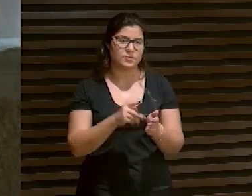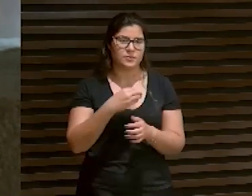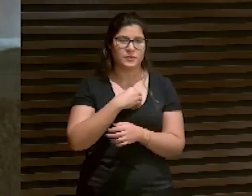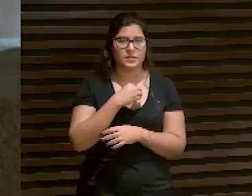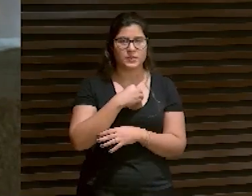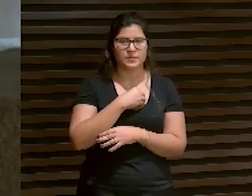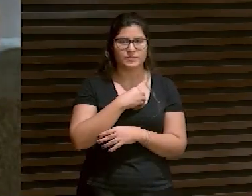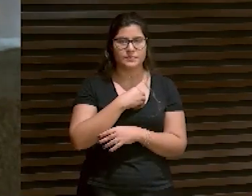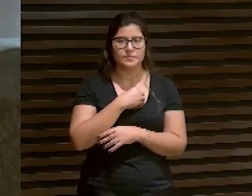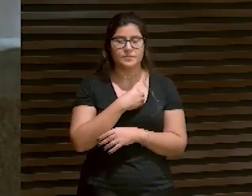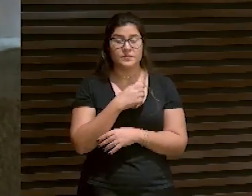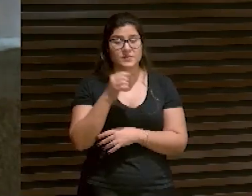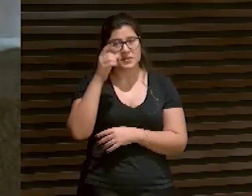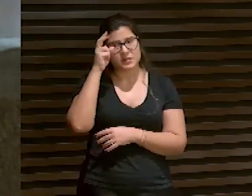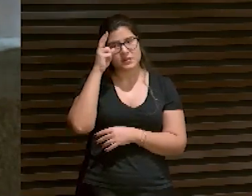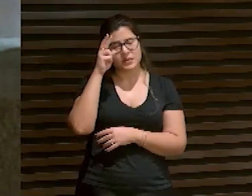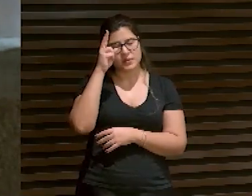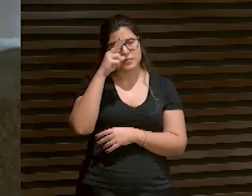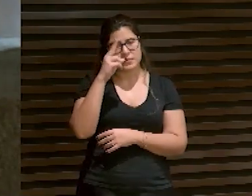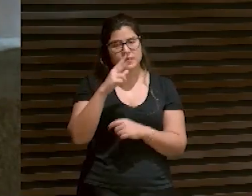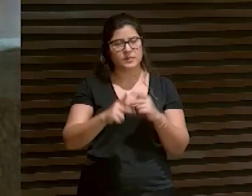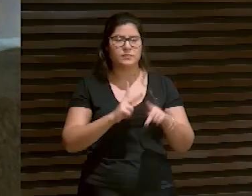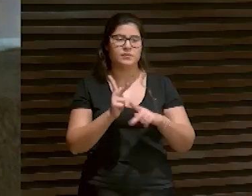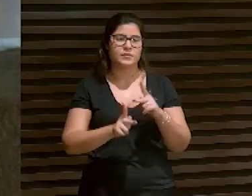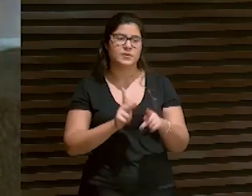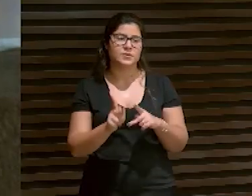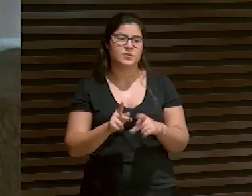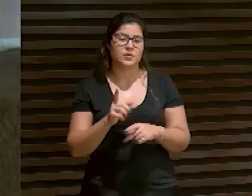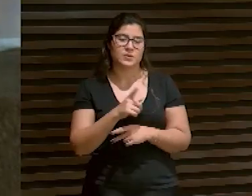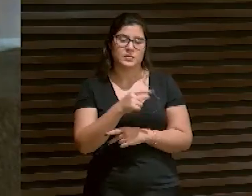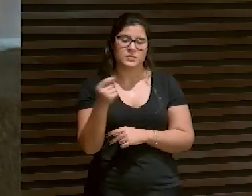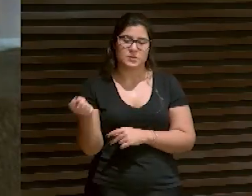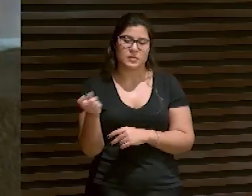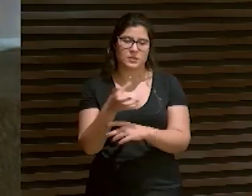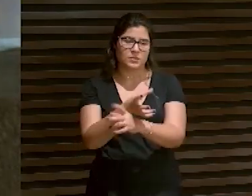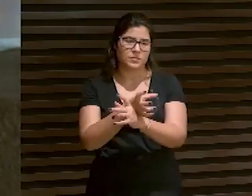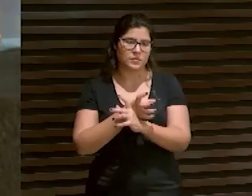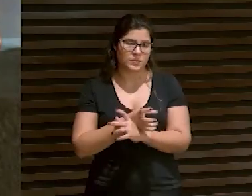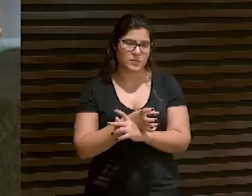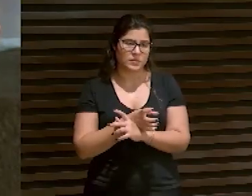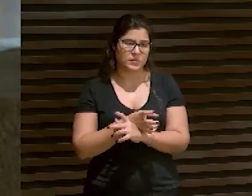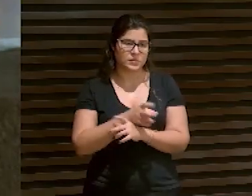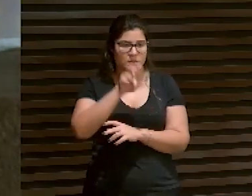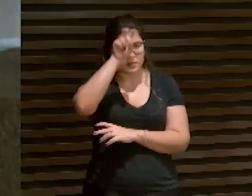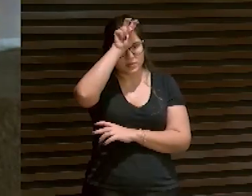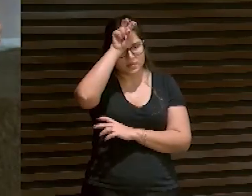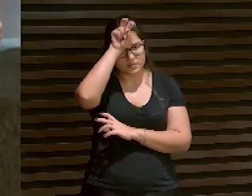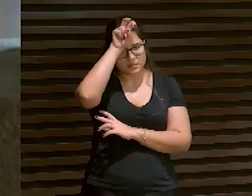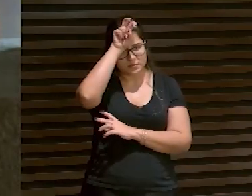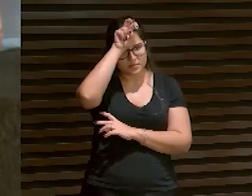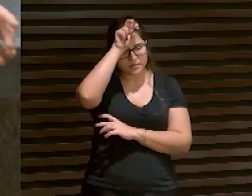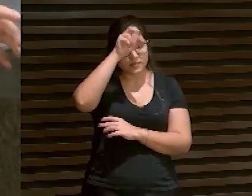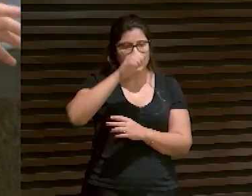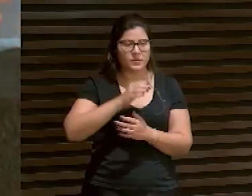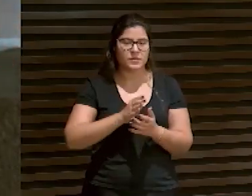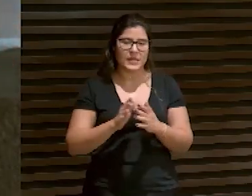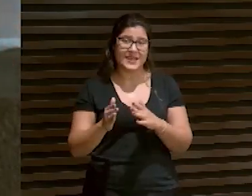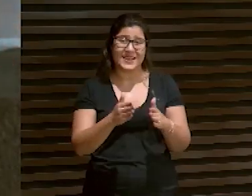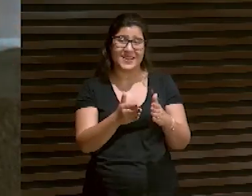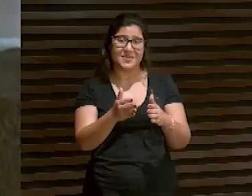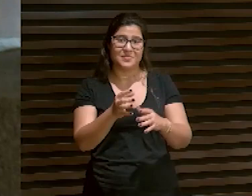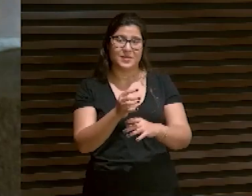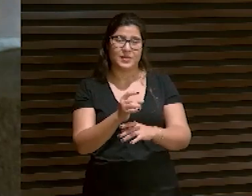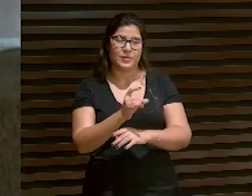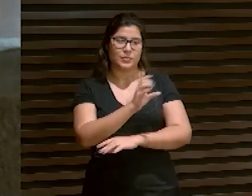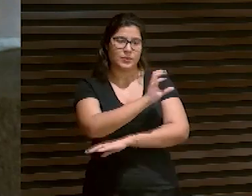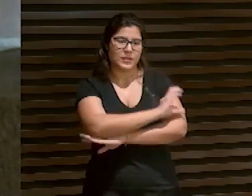povo, quando tinha acabado de sair do Egito e agora eles estão no deserto, a caminho de Canaã, e Moisés agora se